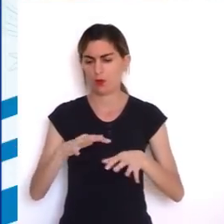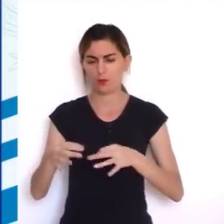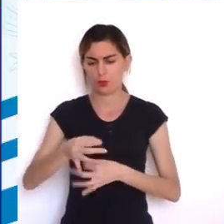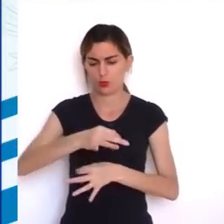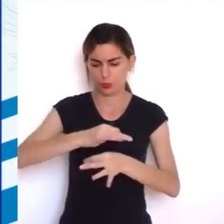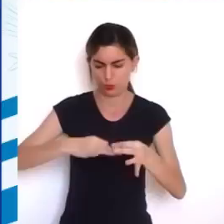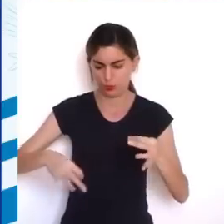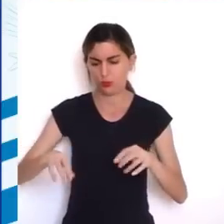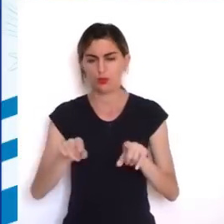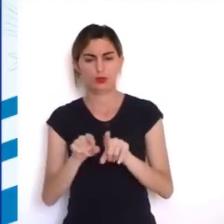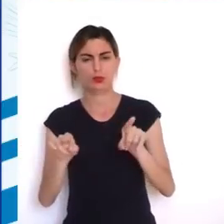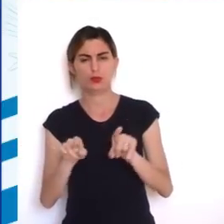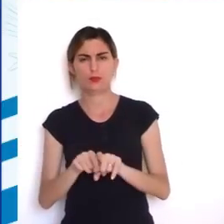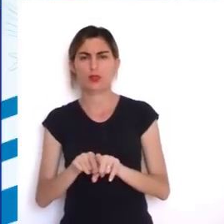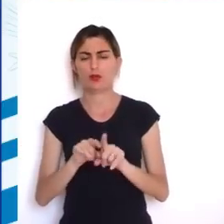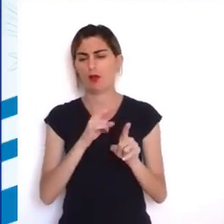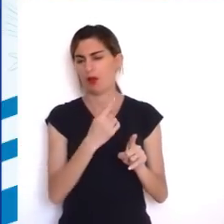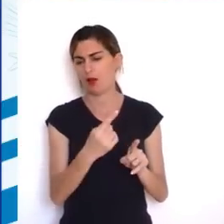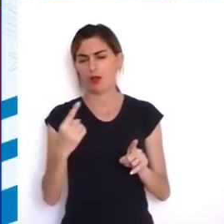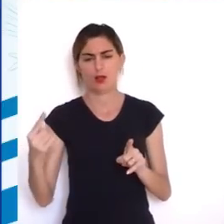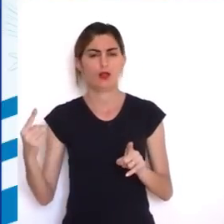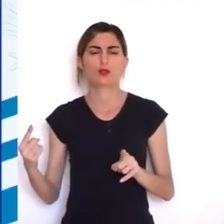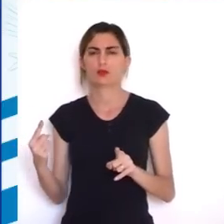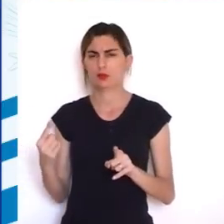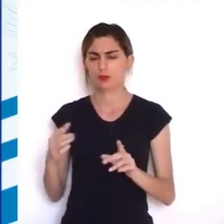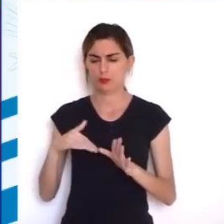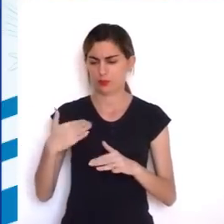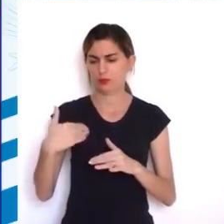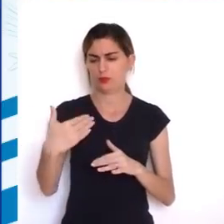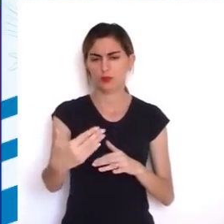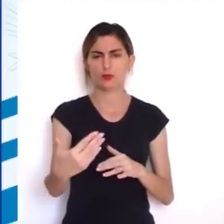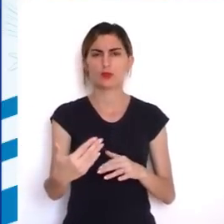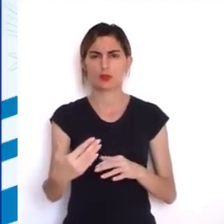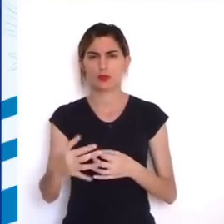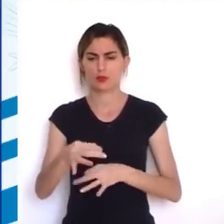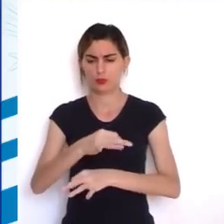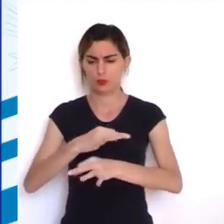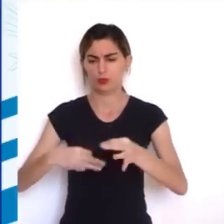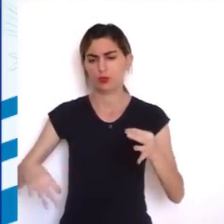vão estar ali em movimento circulatório também, e cada vez que se